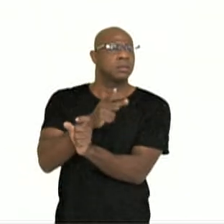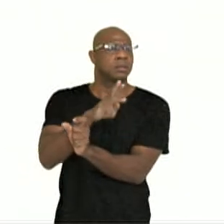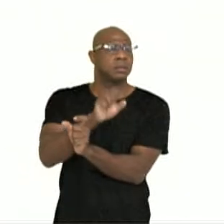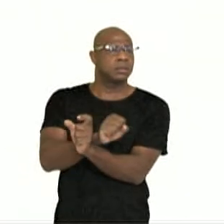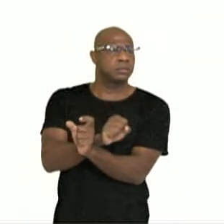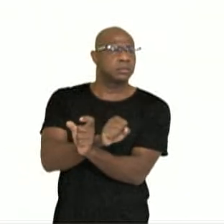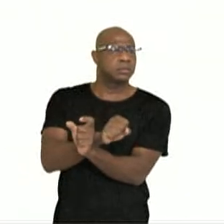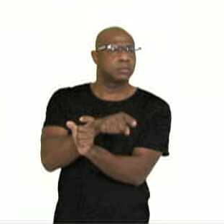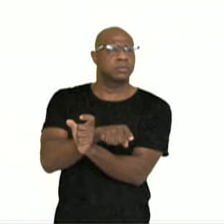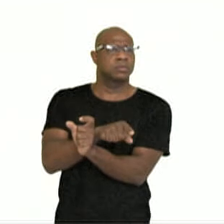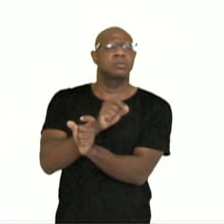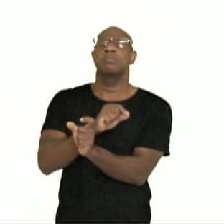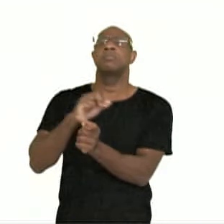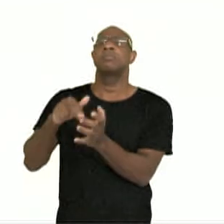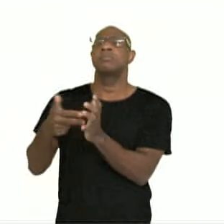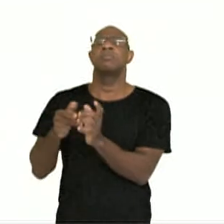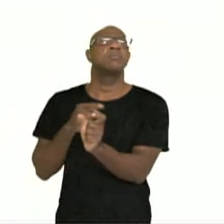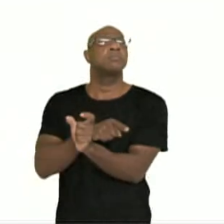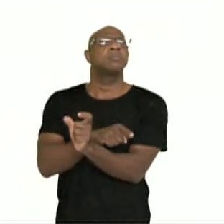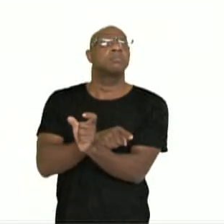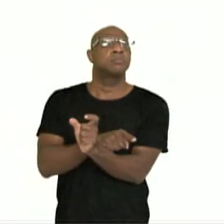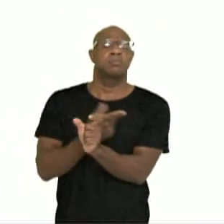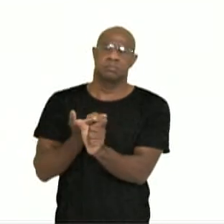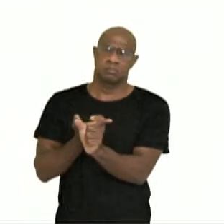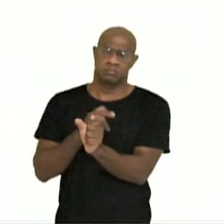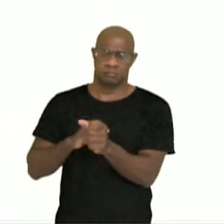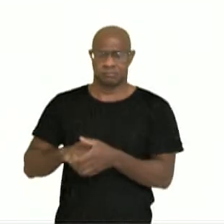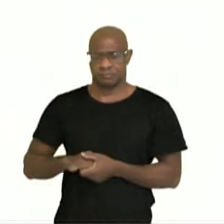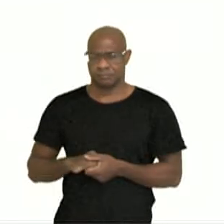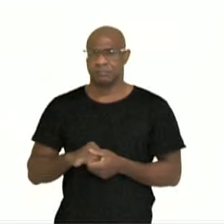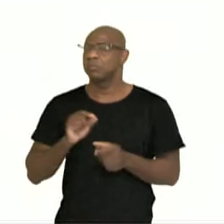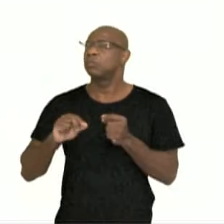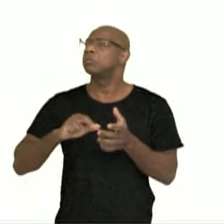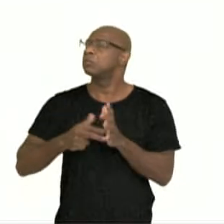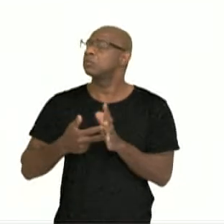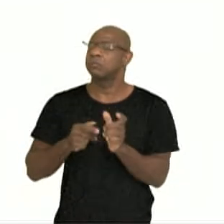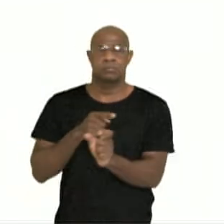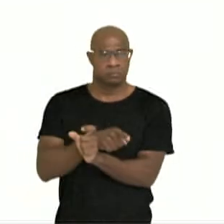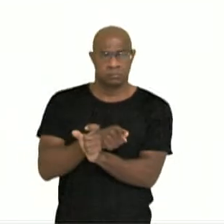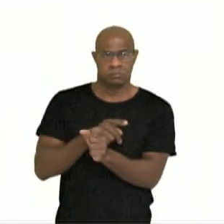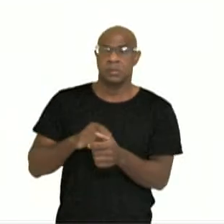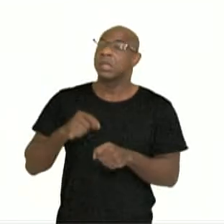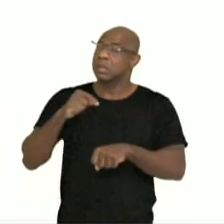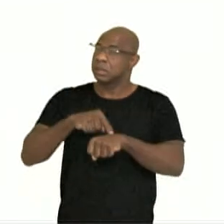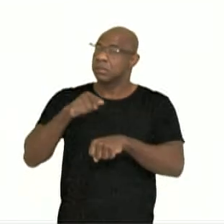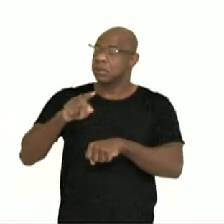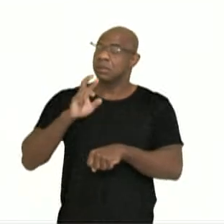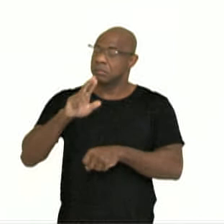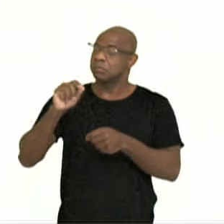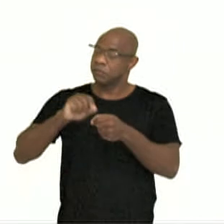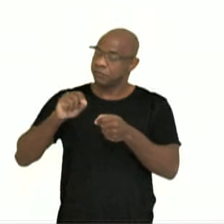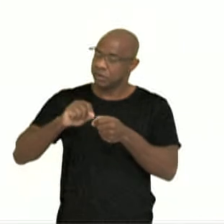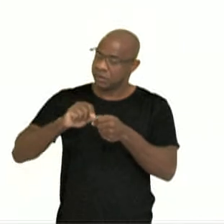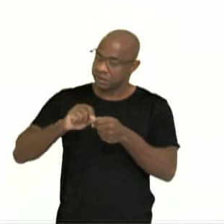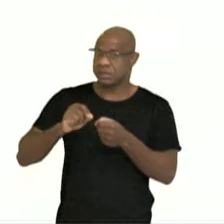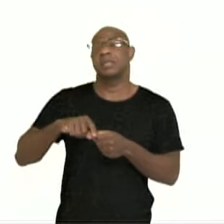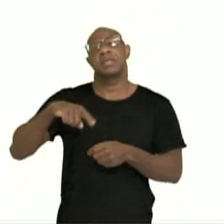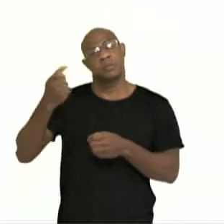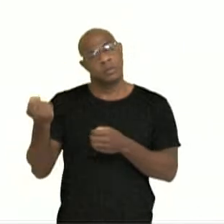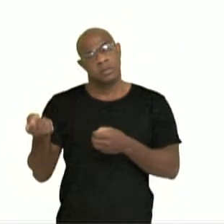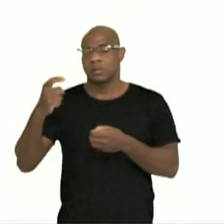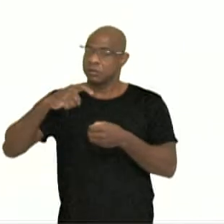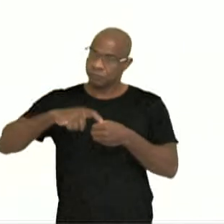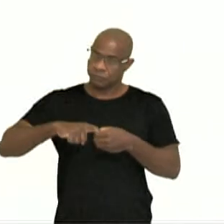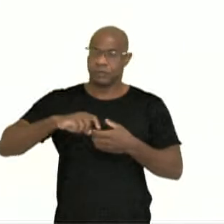um discourse marker, né? Assunto que a gente também já abordou em aulas anteriores. Vou dar algum tempinho para que vocês possam resolver essas questões e